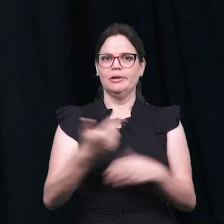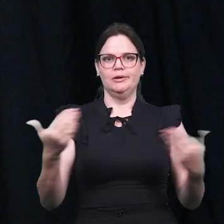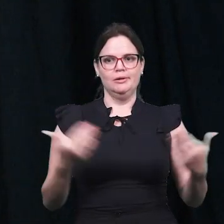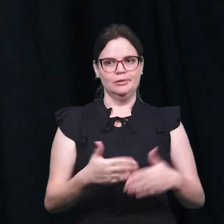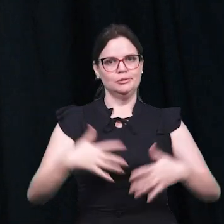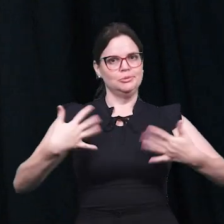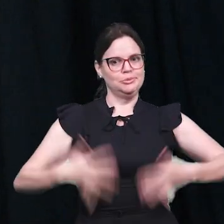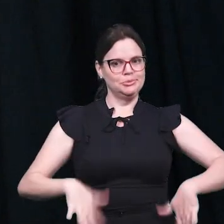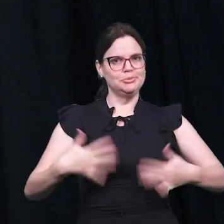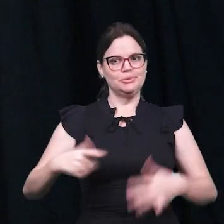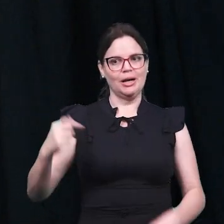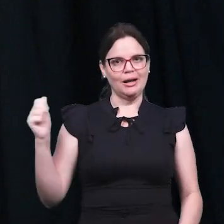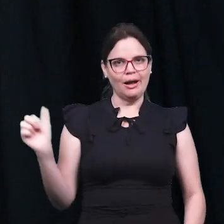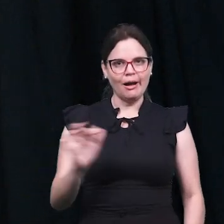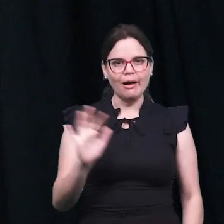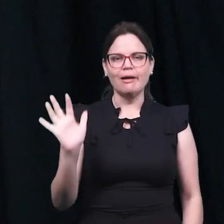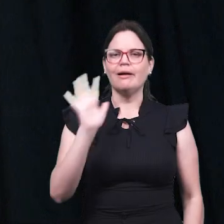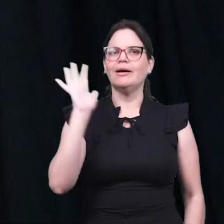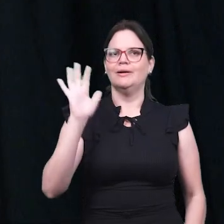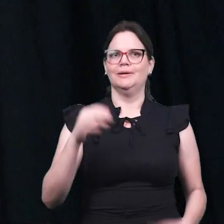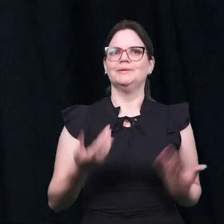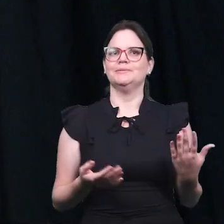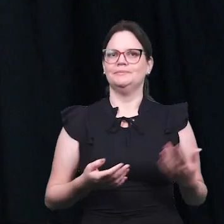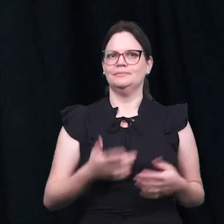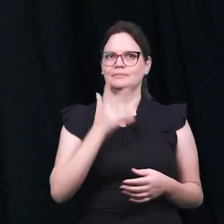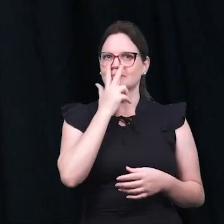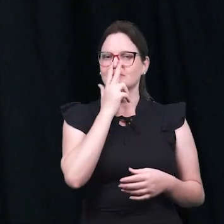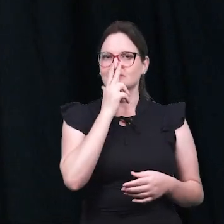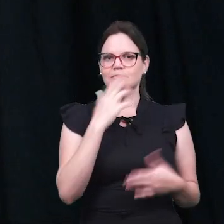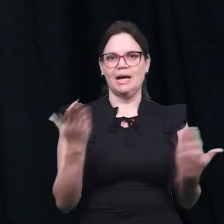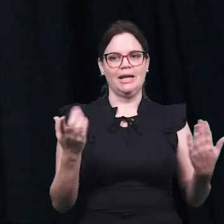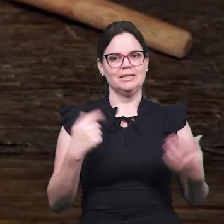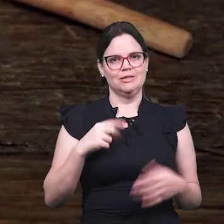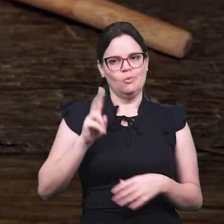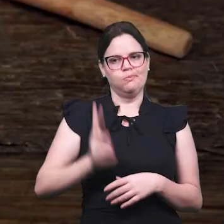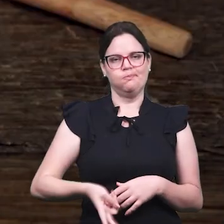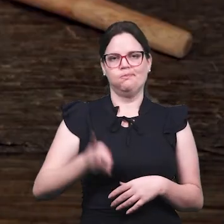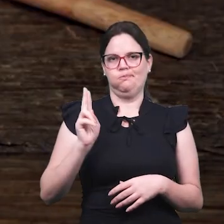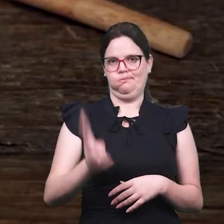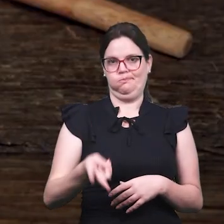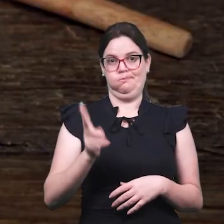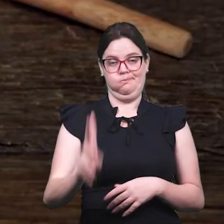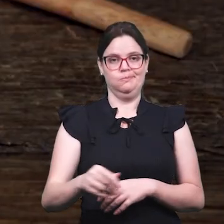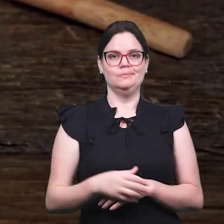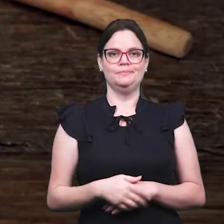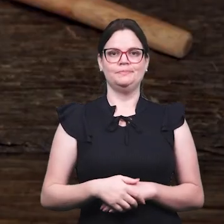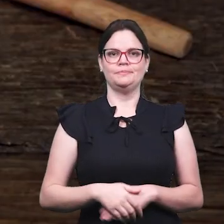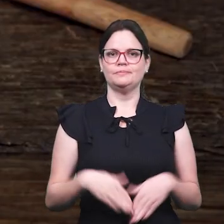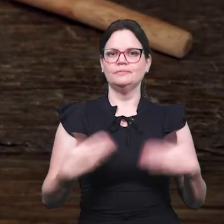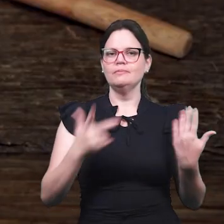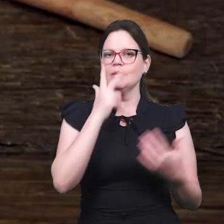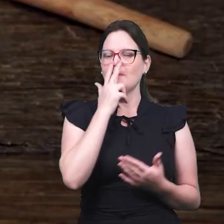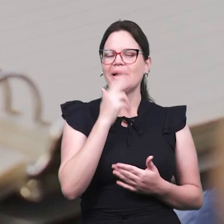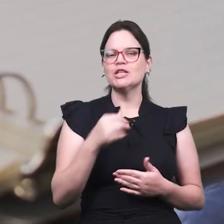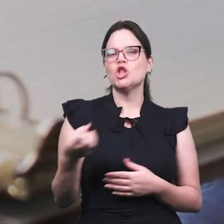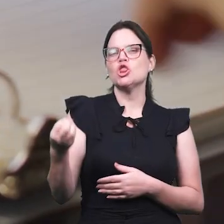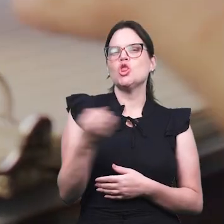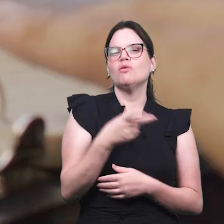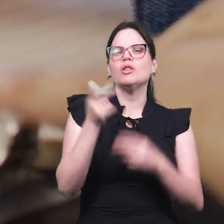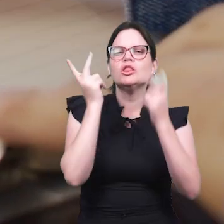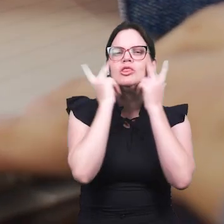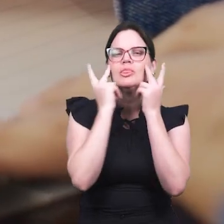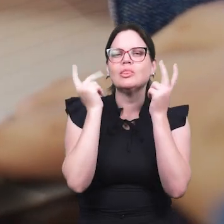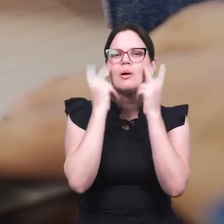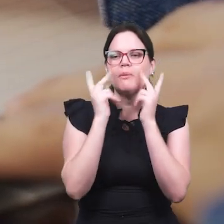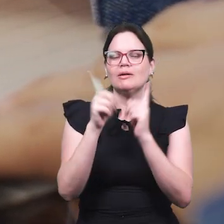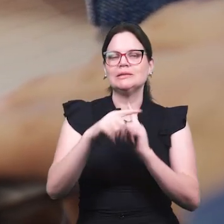de preços muito caros, mas como nós conversamos, é um novo normal que veio para ficar. O impacto do considerado novo normal é sentido